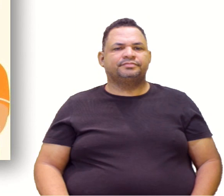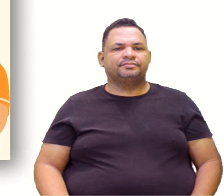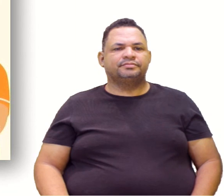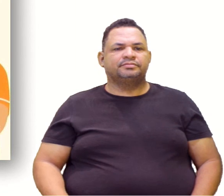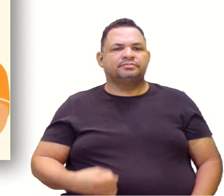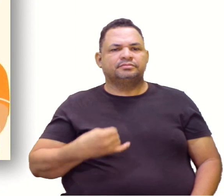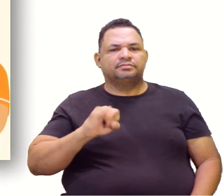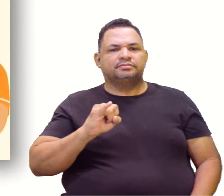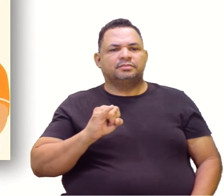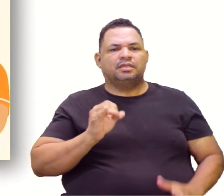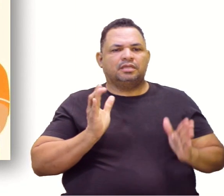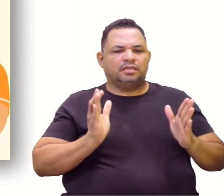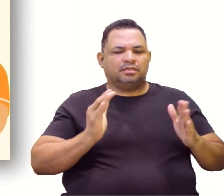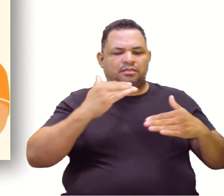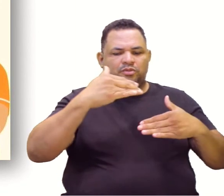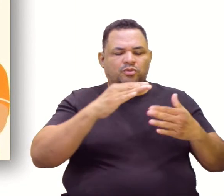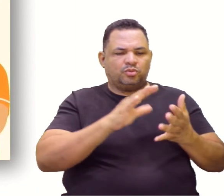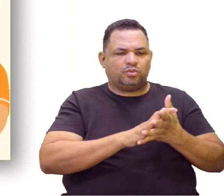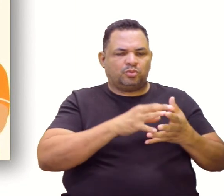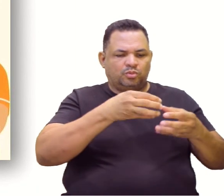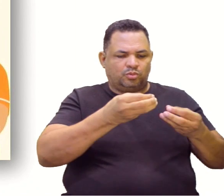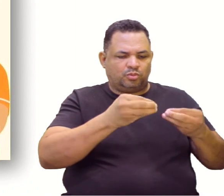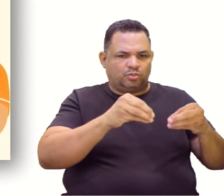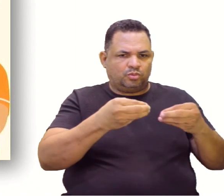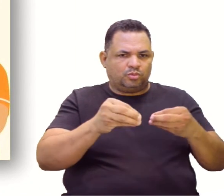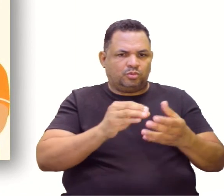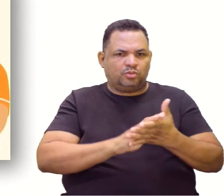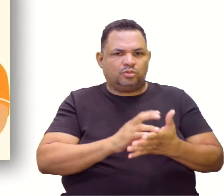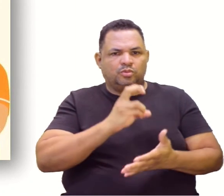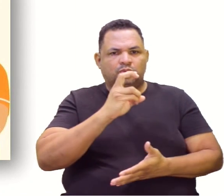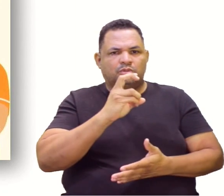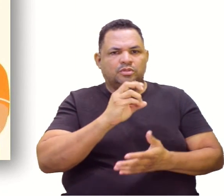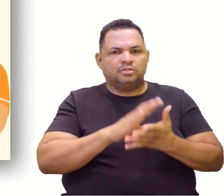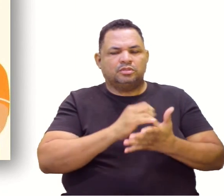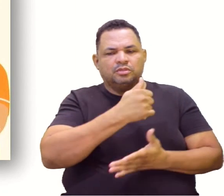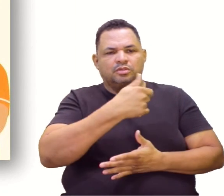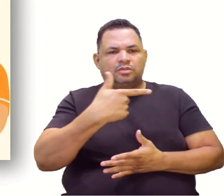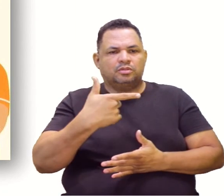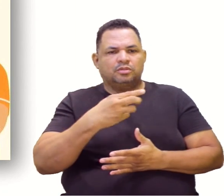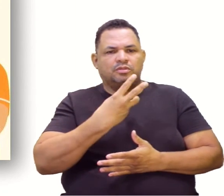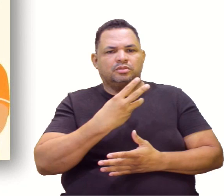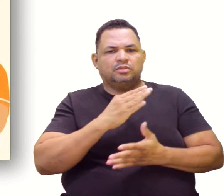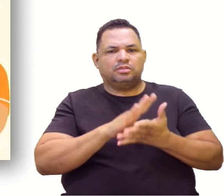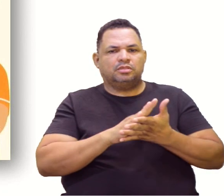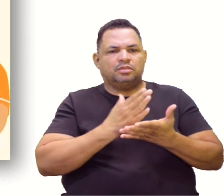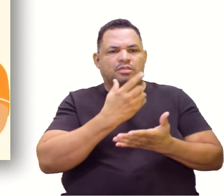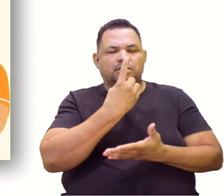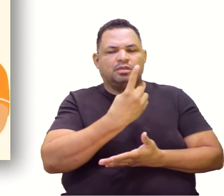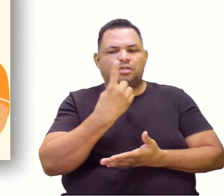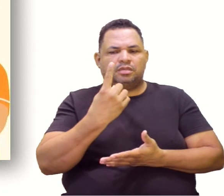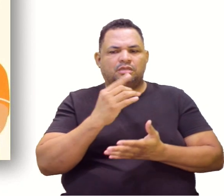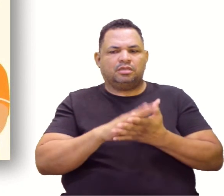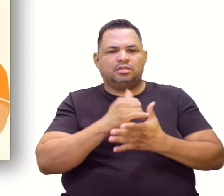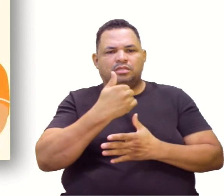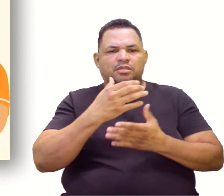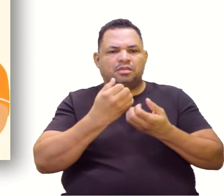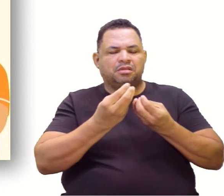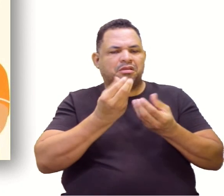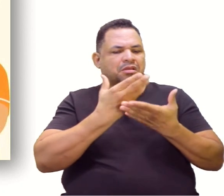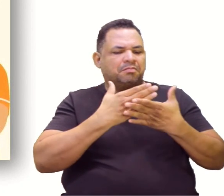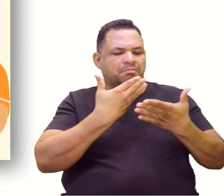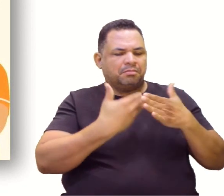é... Se em uma caixa de ovos de 5 dúzias, 3 ovos a cada dezena são